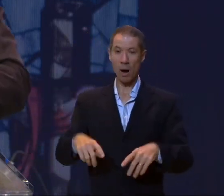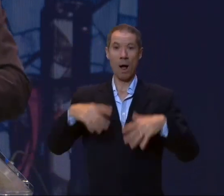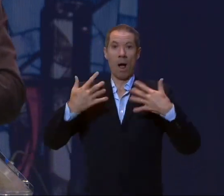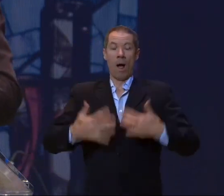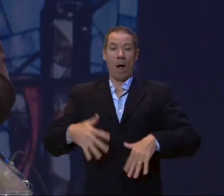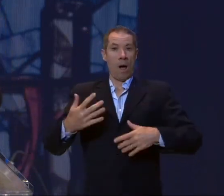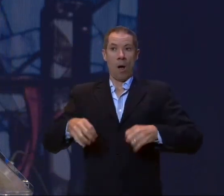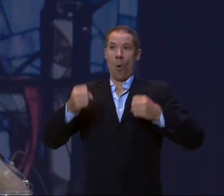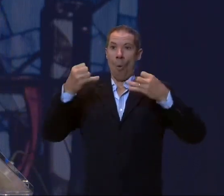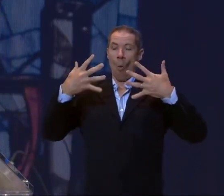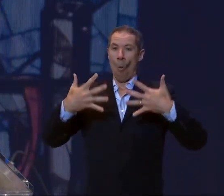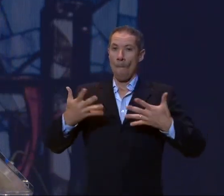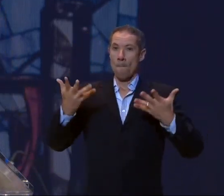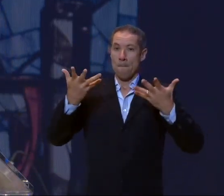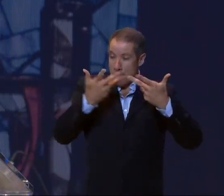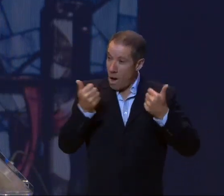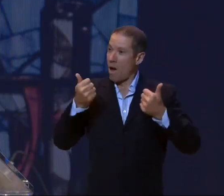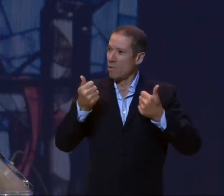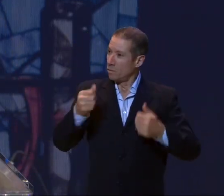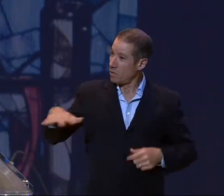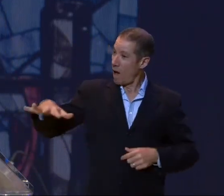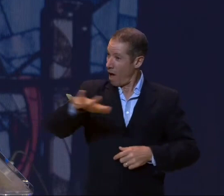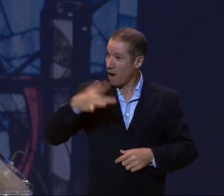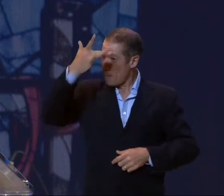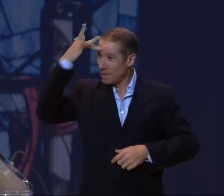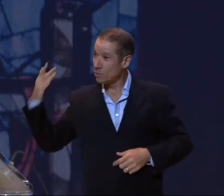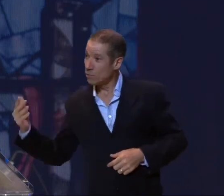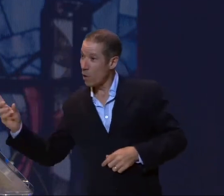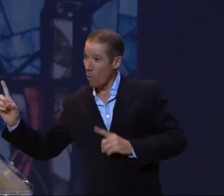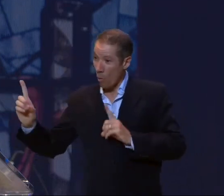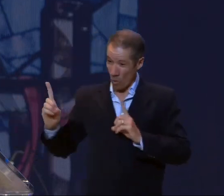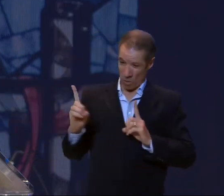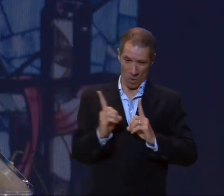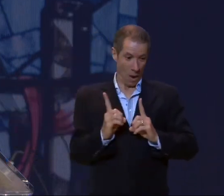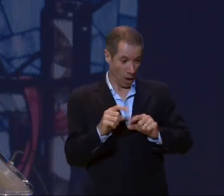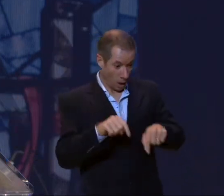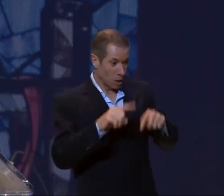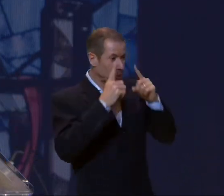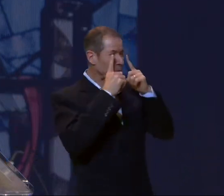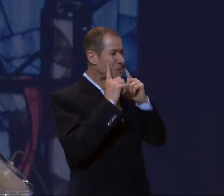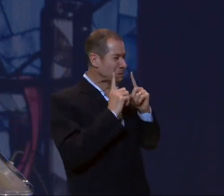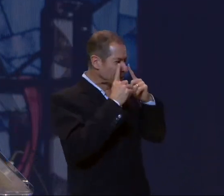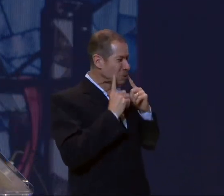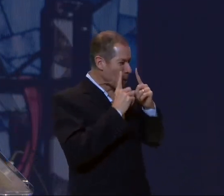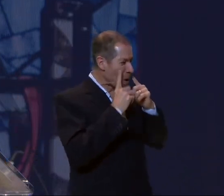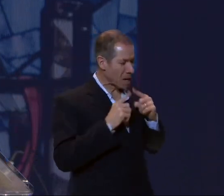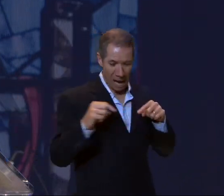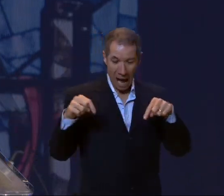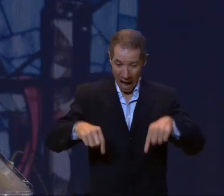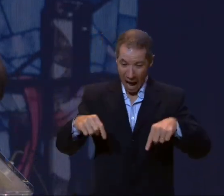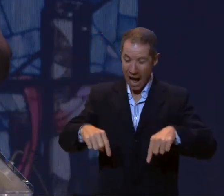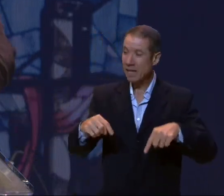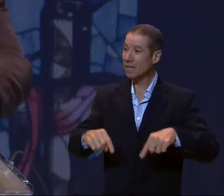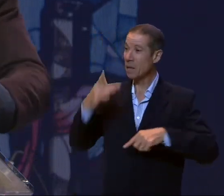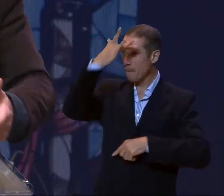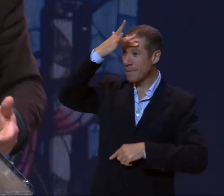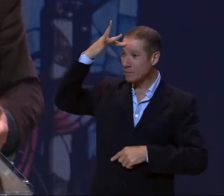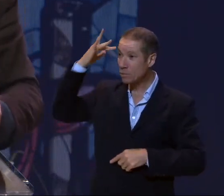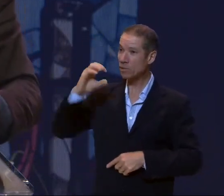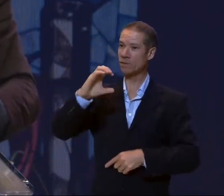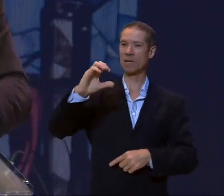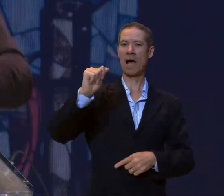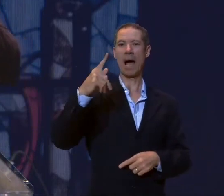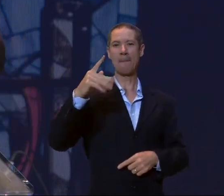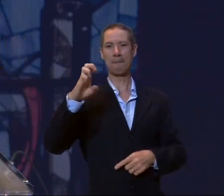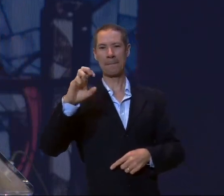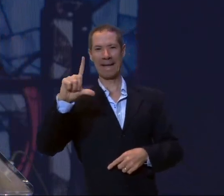inexplicável. Elas começam a chorar, e nós deixamos capelões aqui, porque eles vêm orar com as